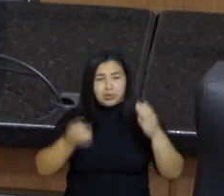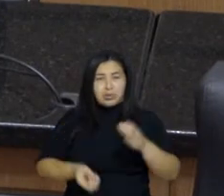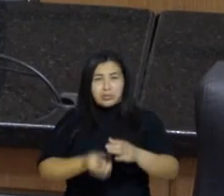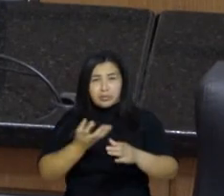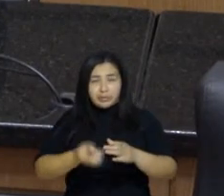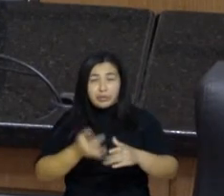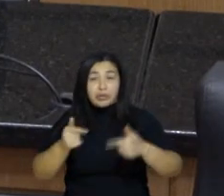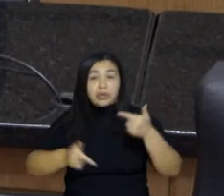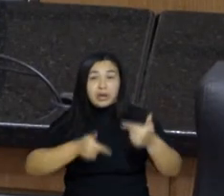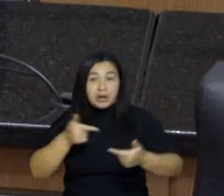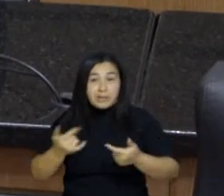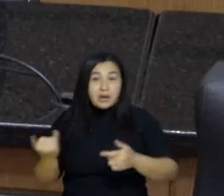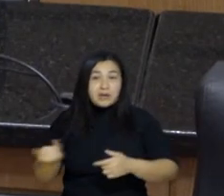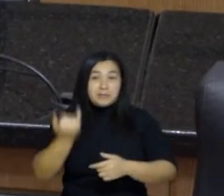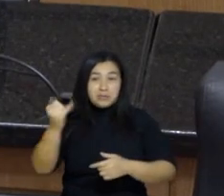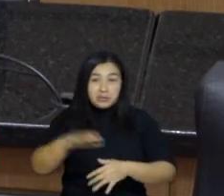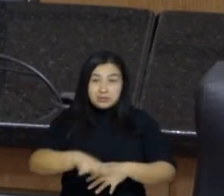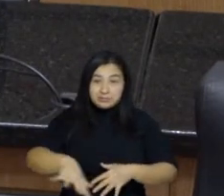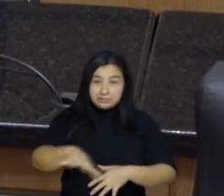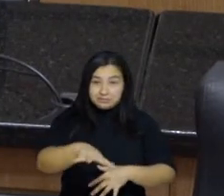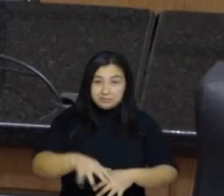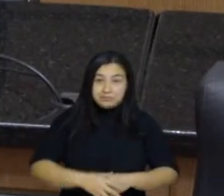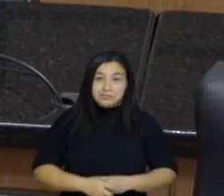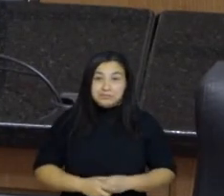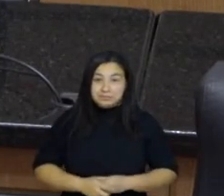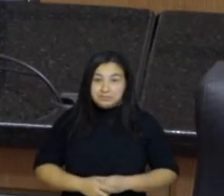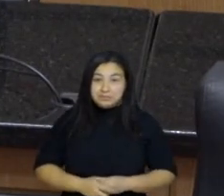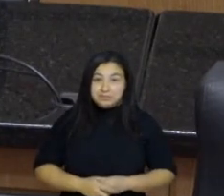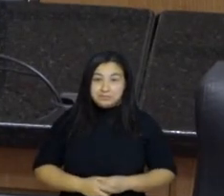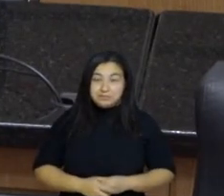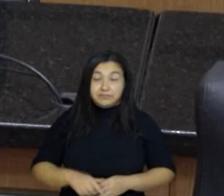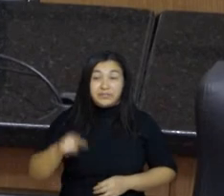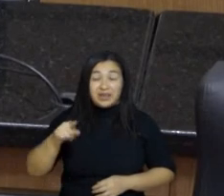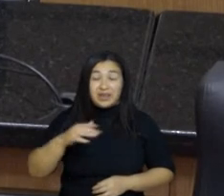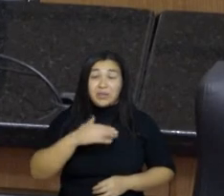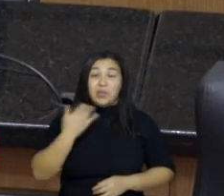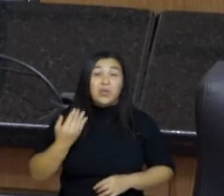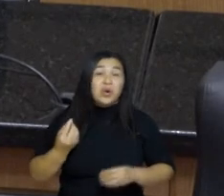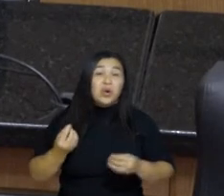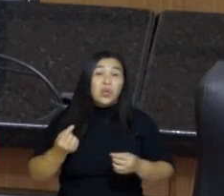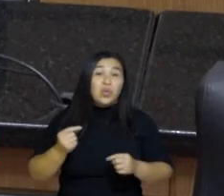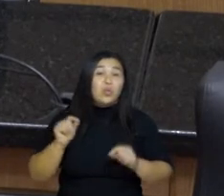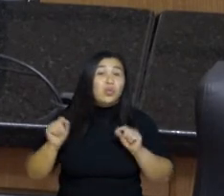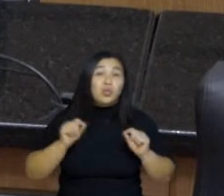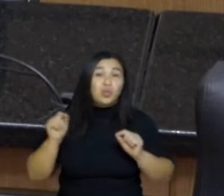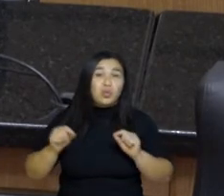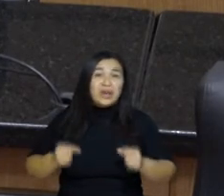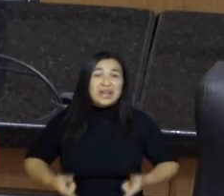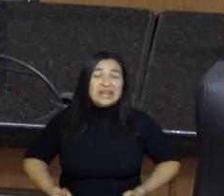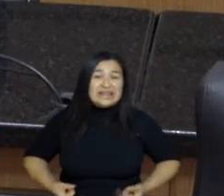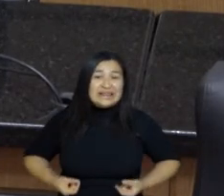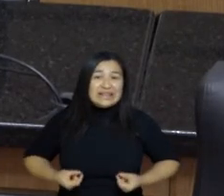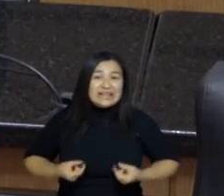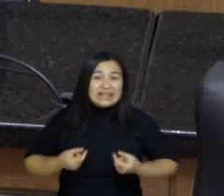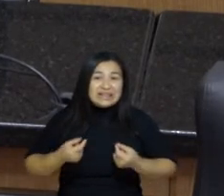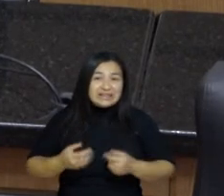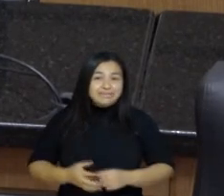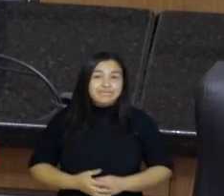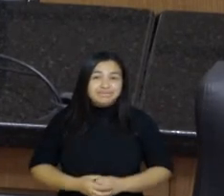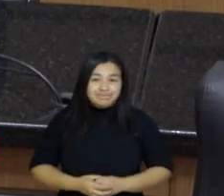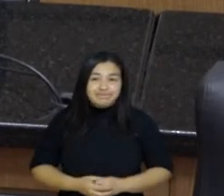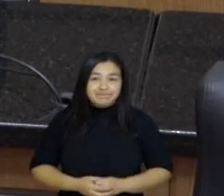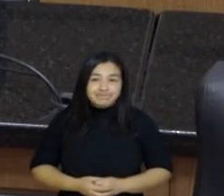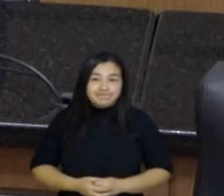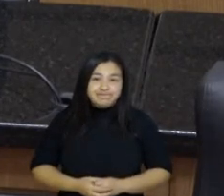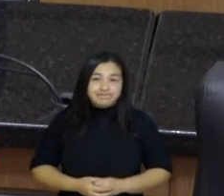importante nessa área. É acometido por um câncer há praticamente 3-4 meses,